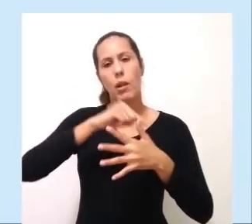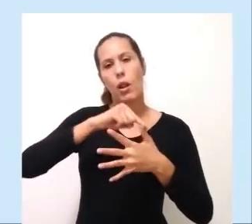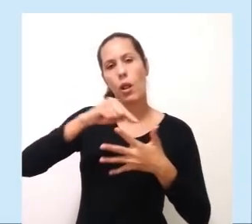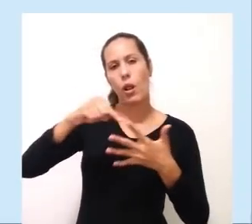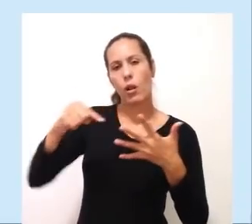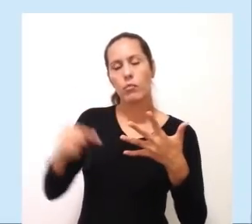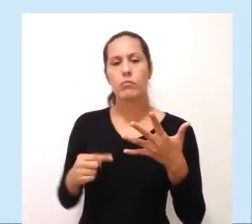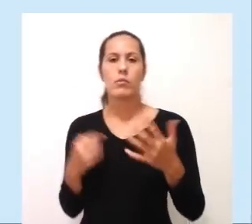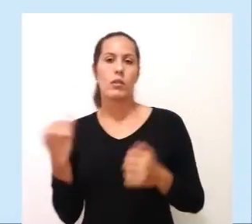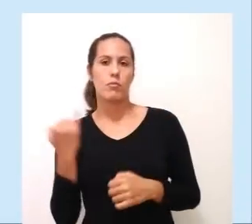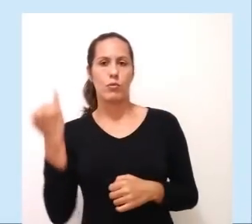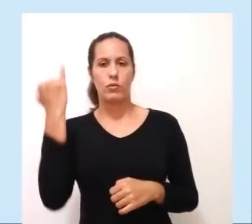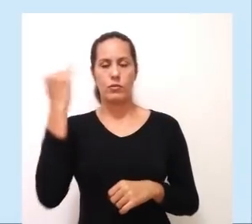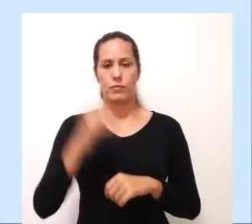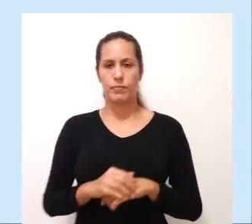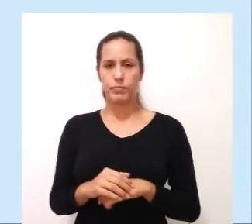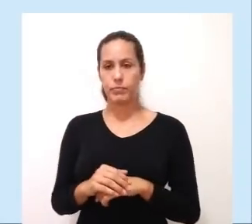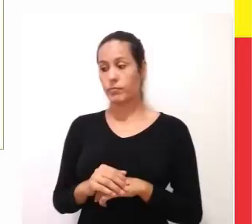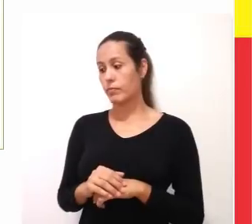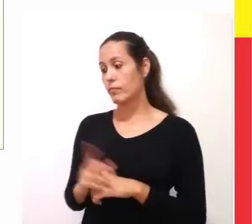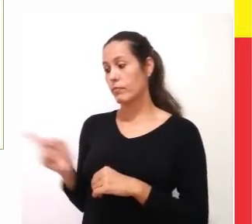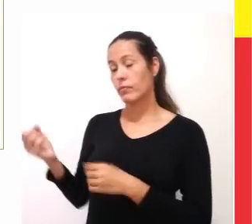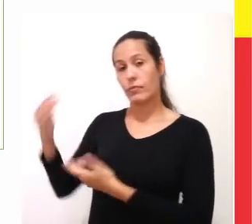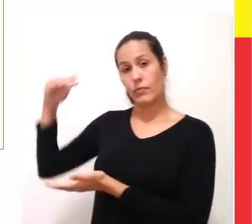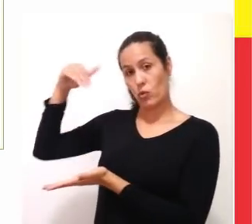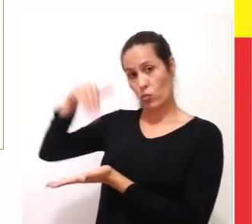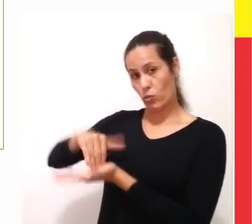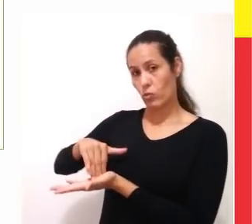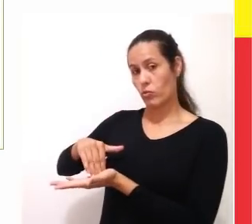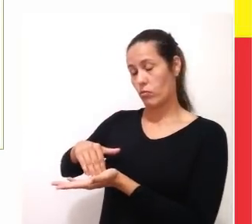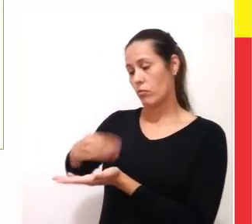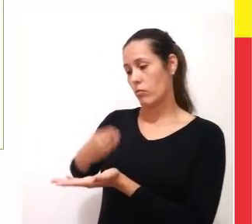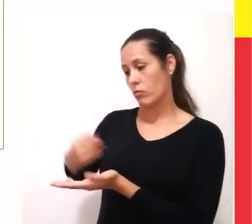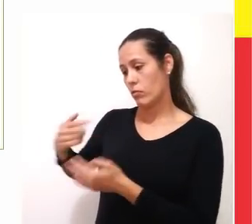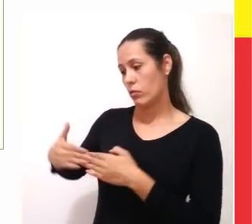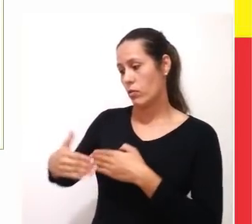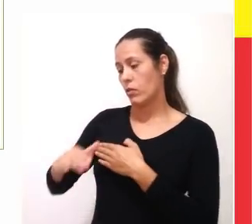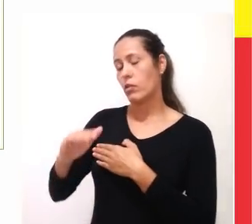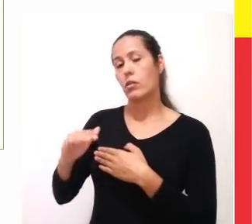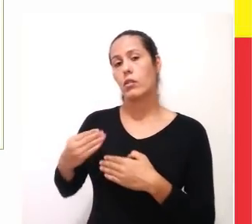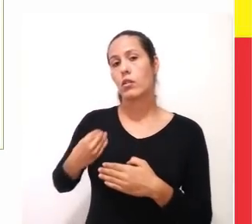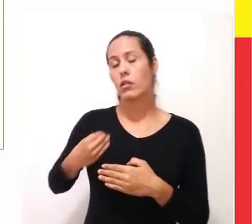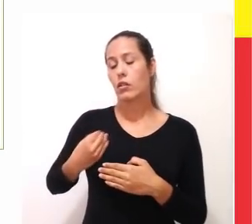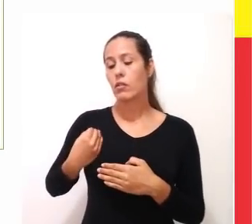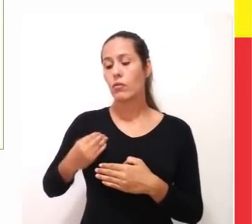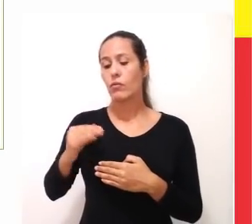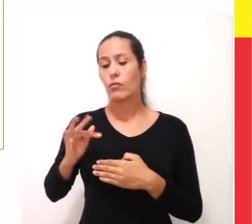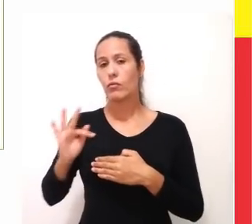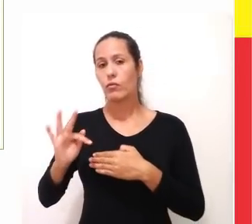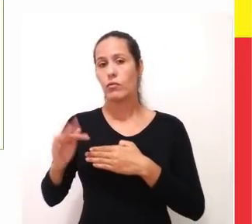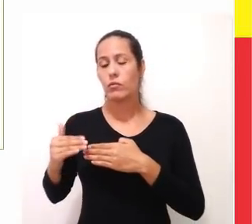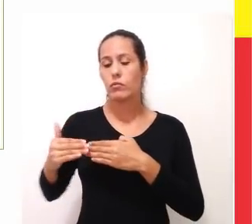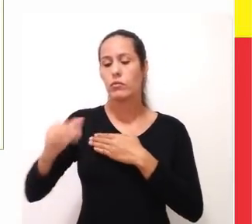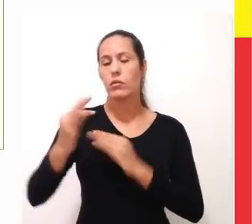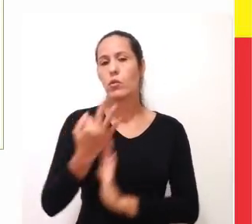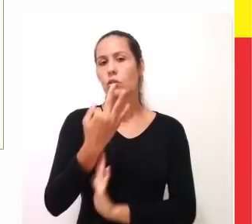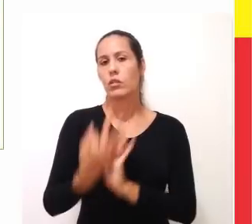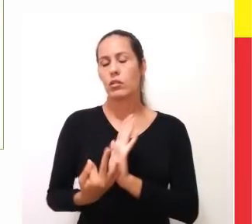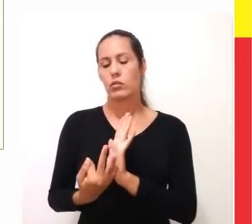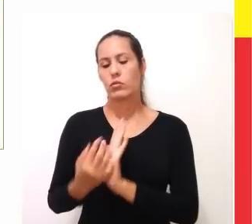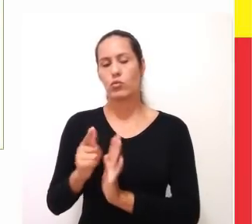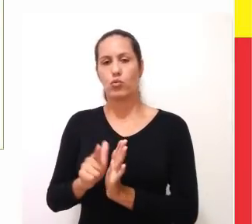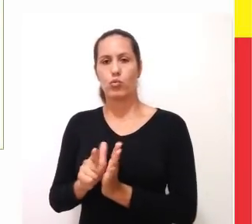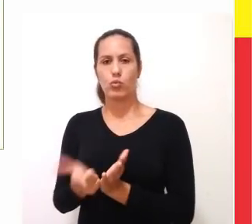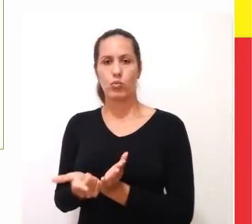pontos importantes. E neste último aqui nós temos, continuando, o futuro no texto jornalístico. Só que desta vez é o futuro